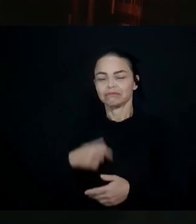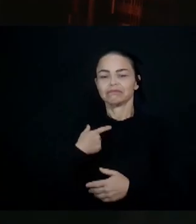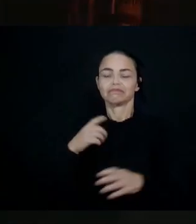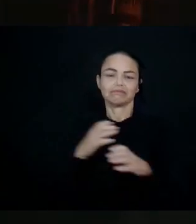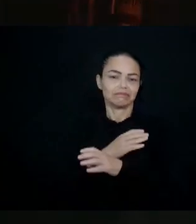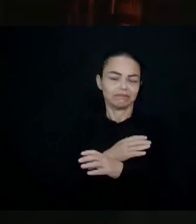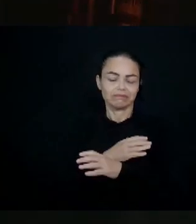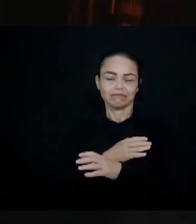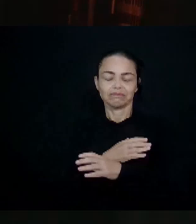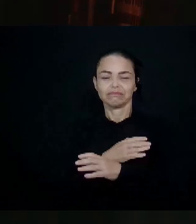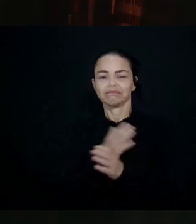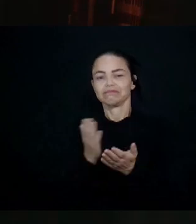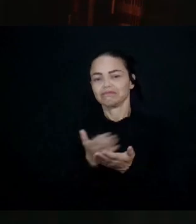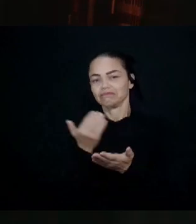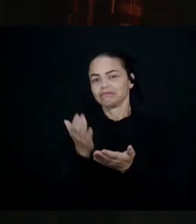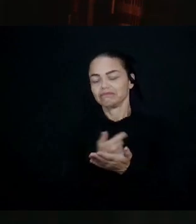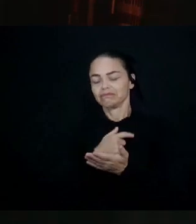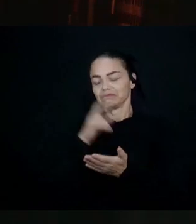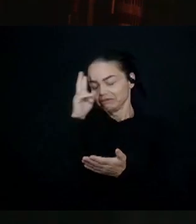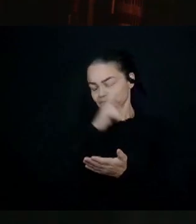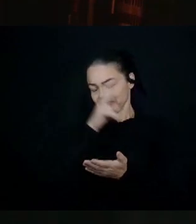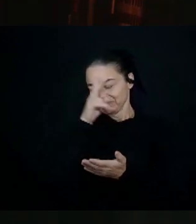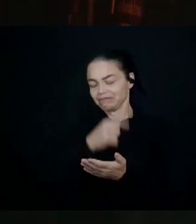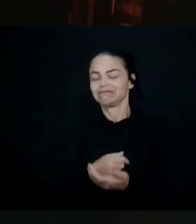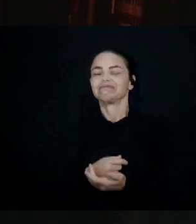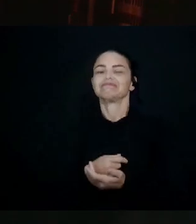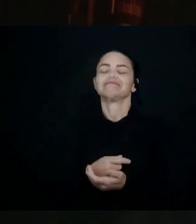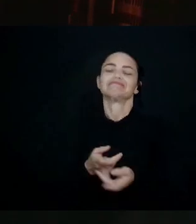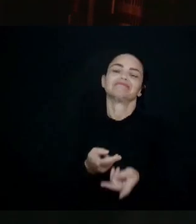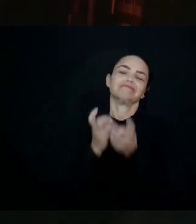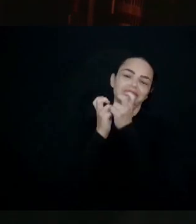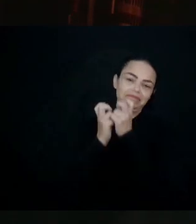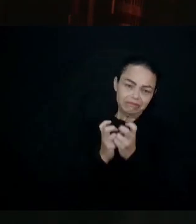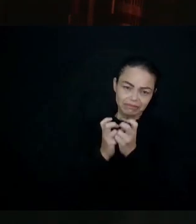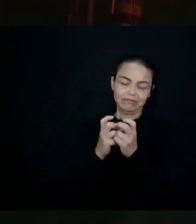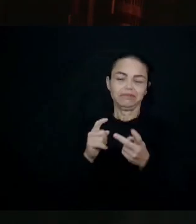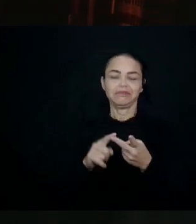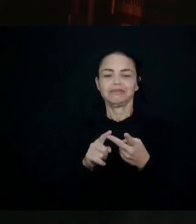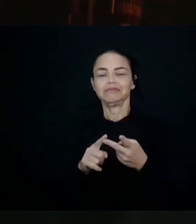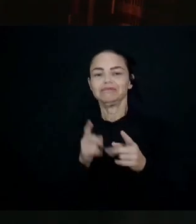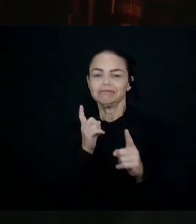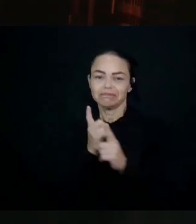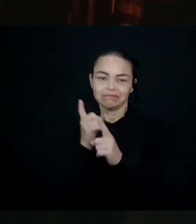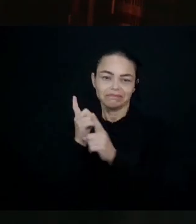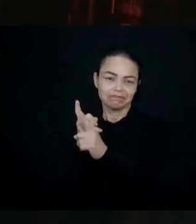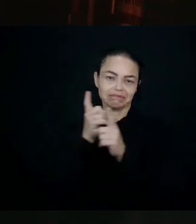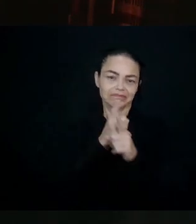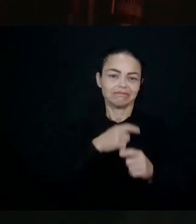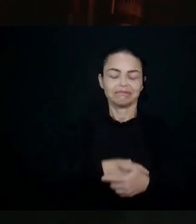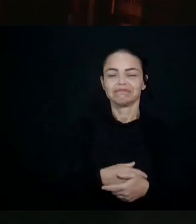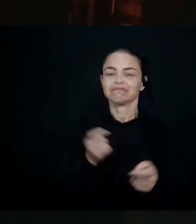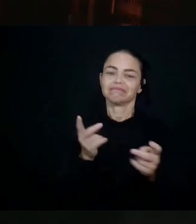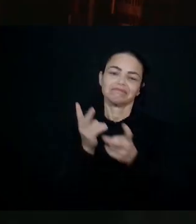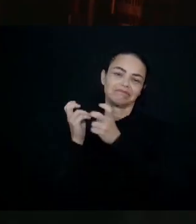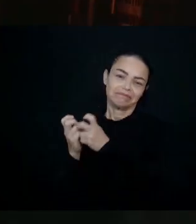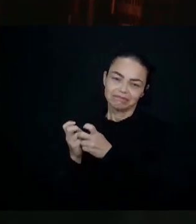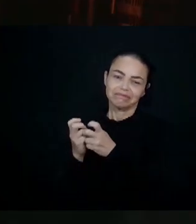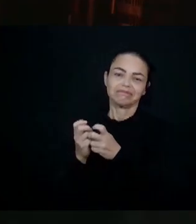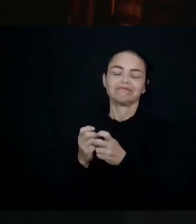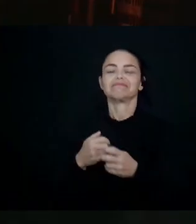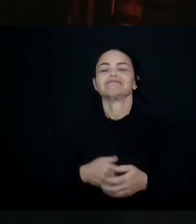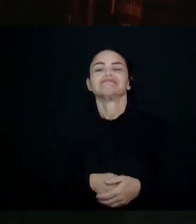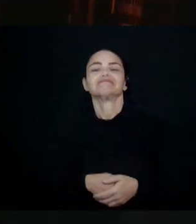páginas. É sobre histórias que a gente percebeu aqui, é sobre encontros que a gente também percebeu aqui no programa,